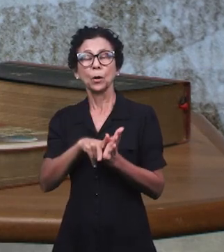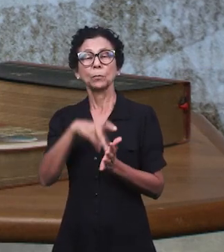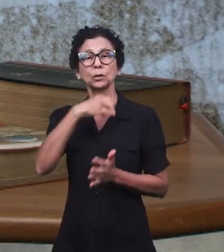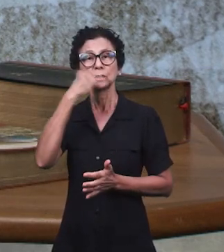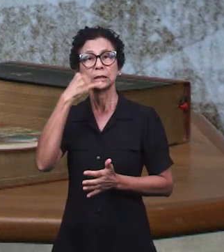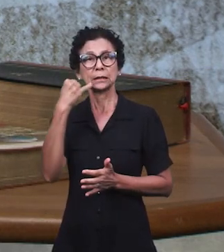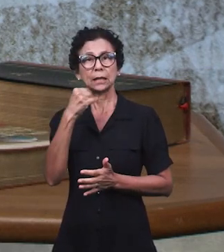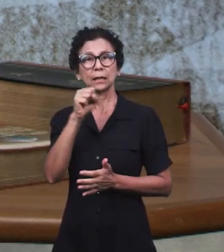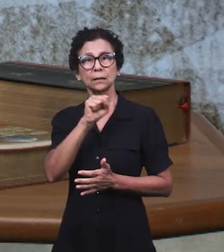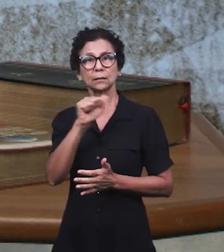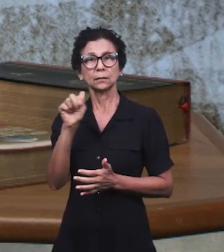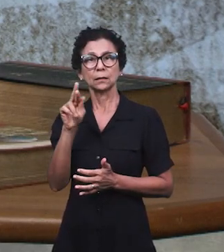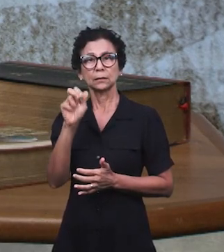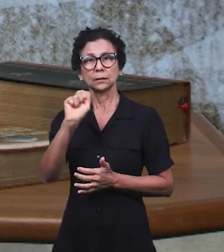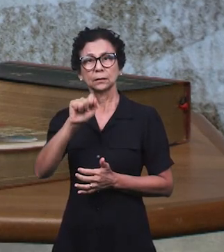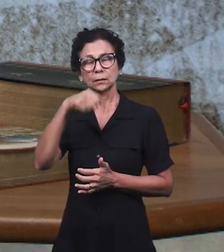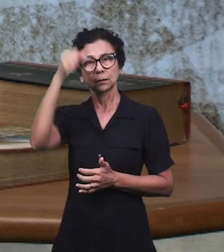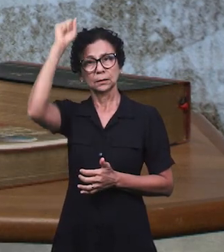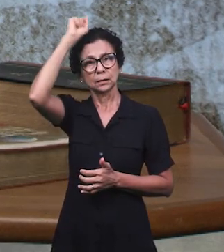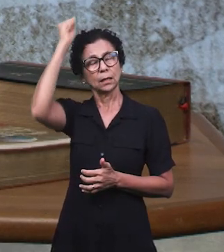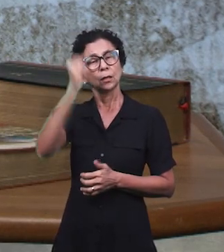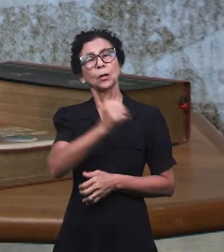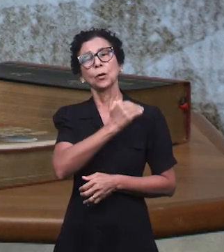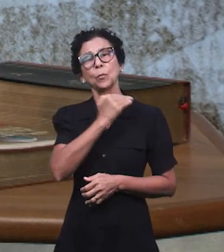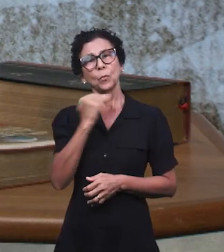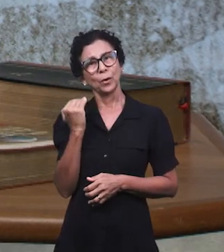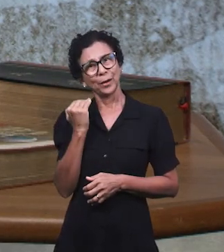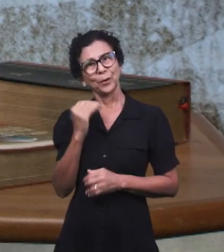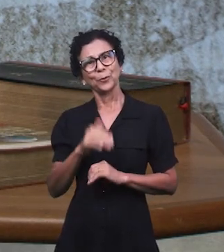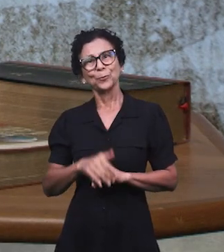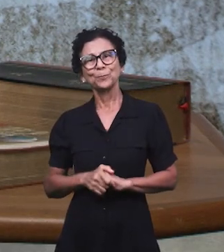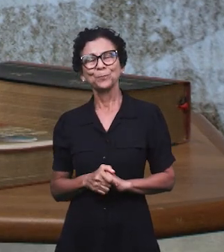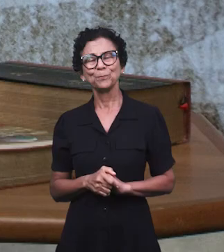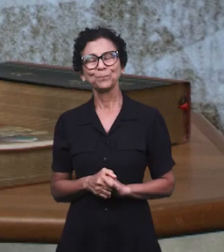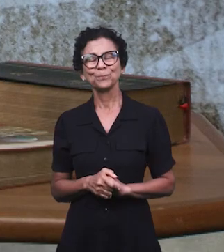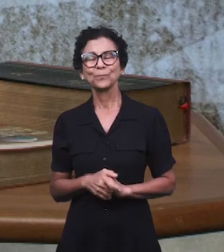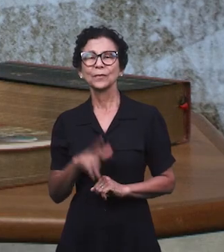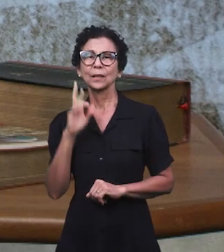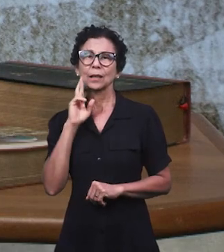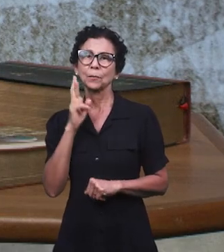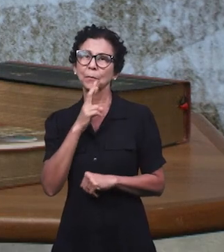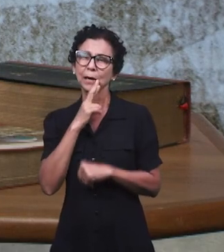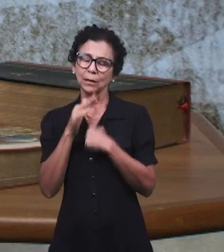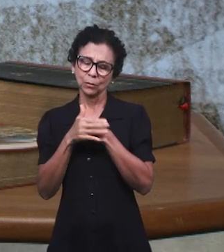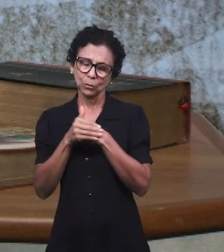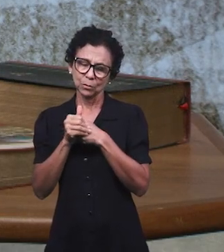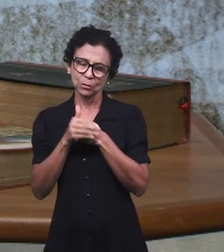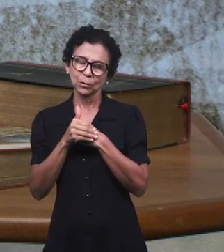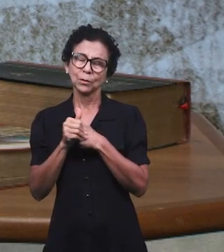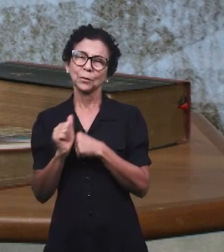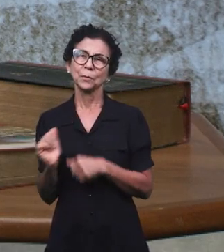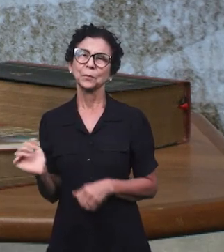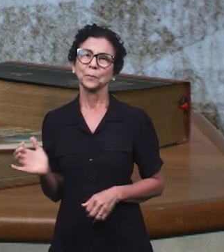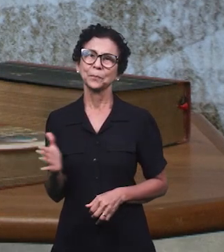vemos a escolha por uma direção do Senhor da noiva de Isaque,